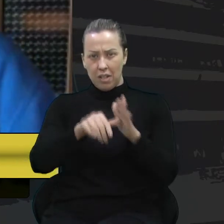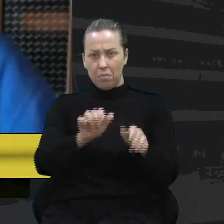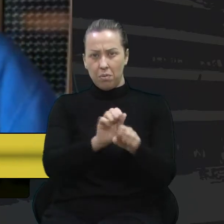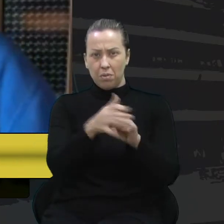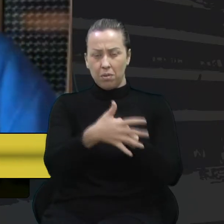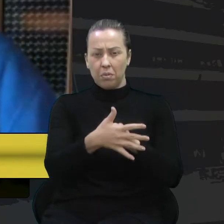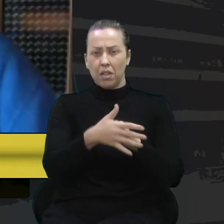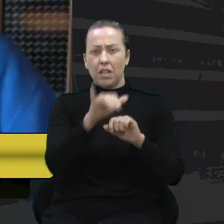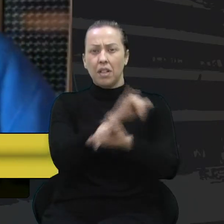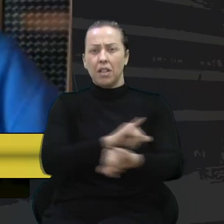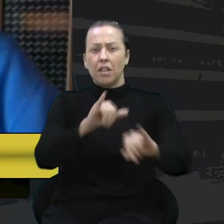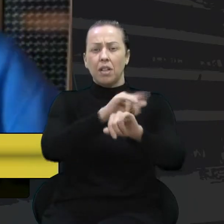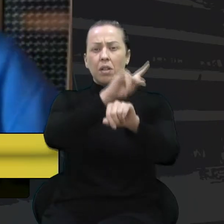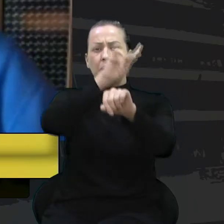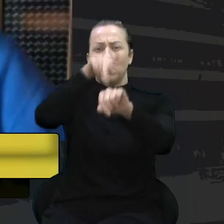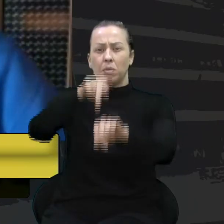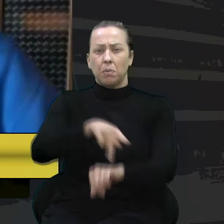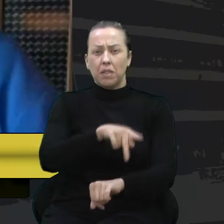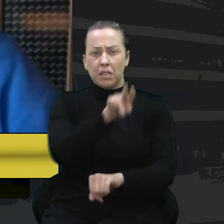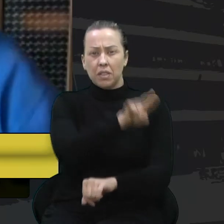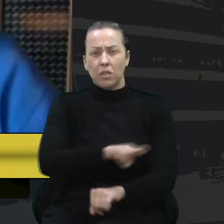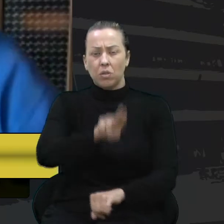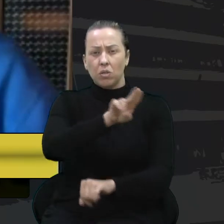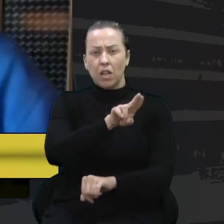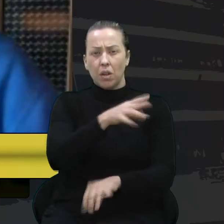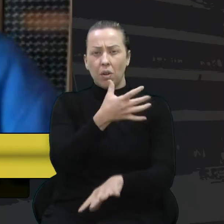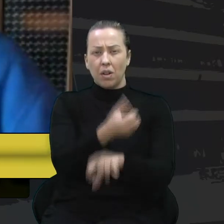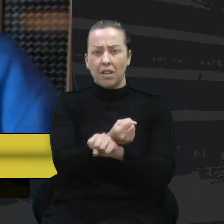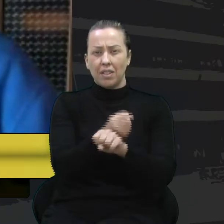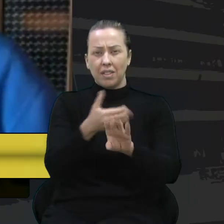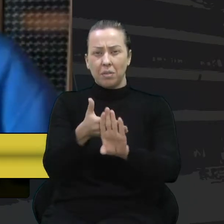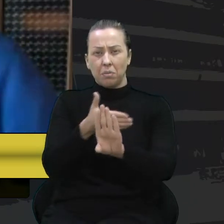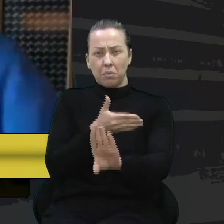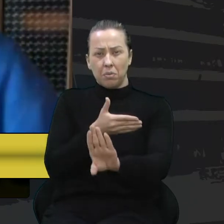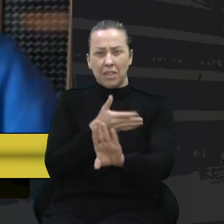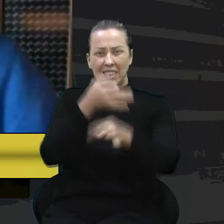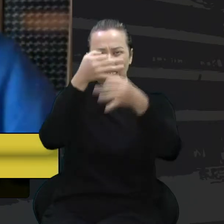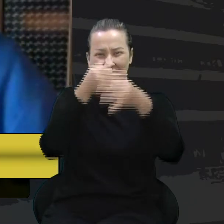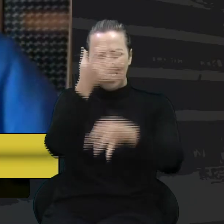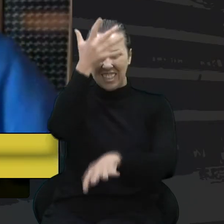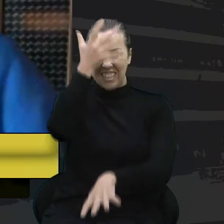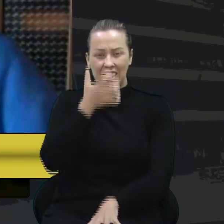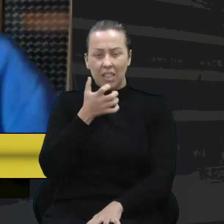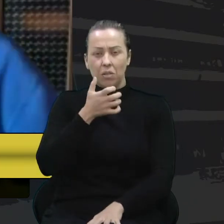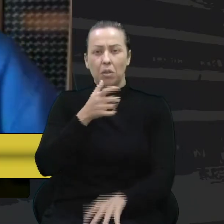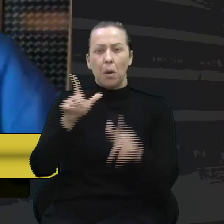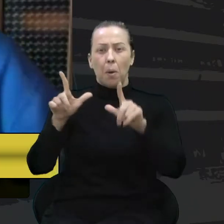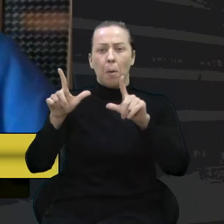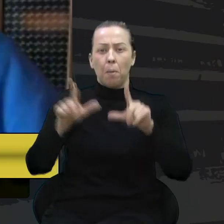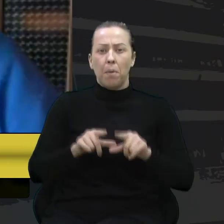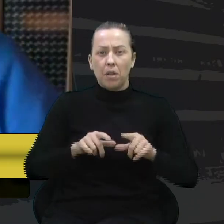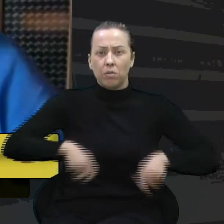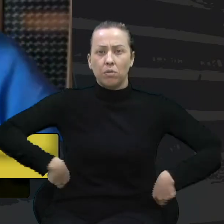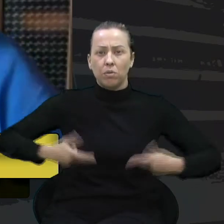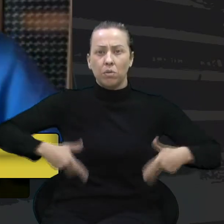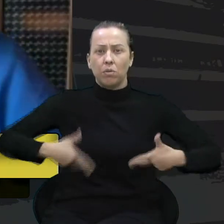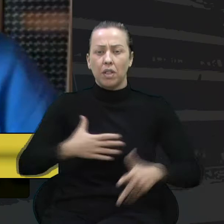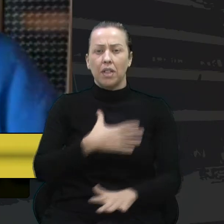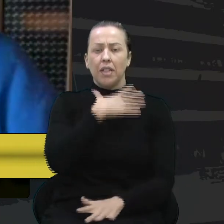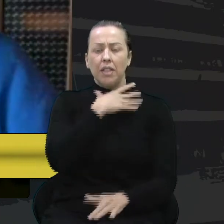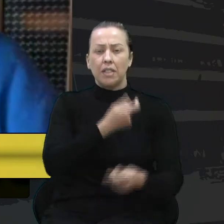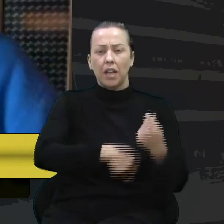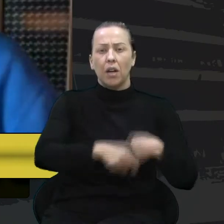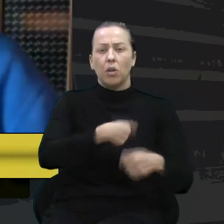ele coloca que os países que adotaram isolamento social rígidos, né, foram os menos afetados pela crise